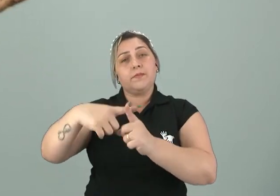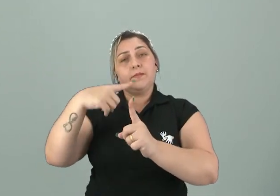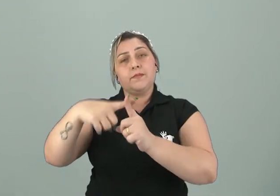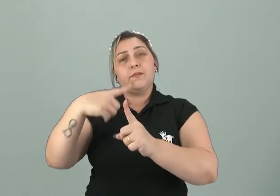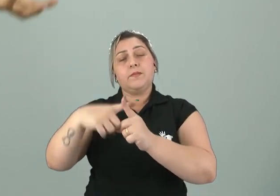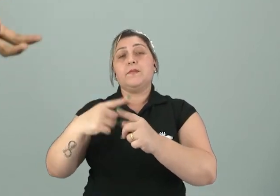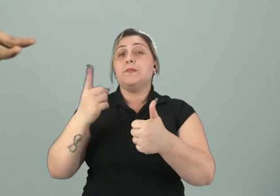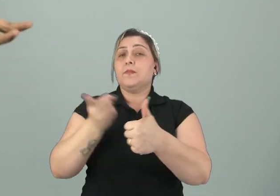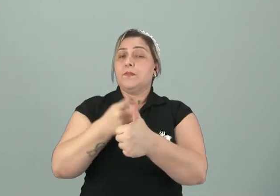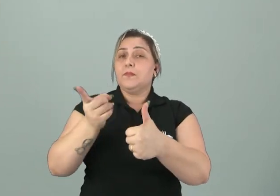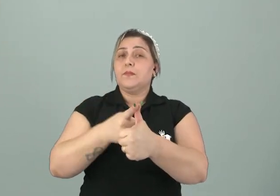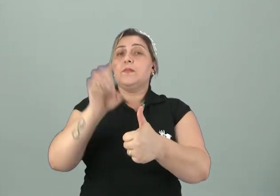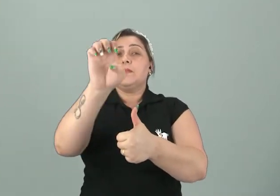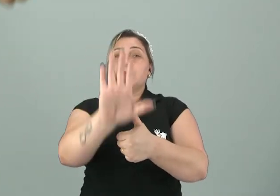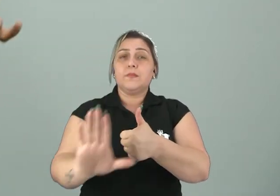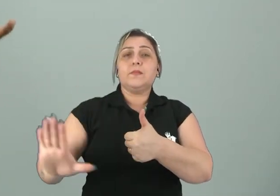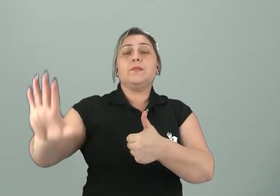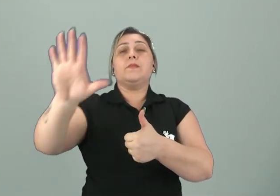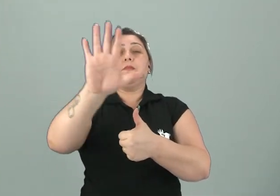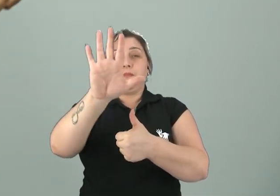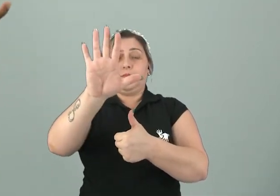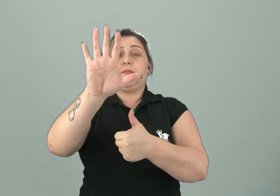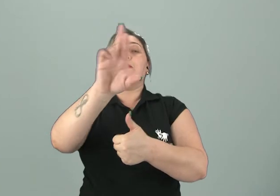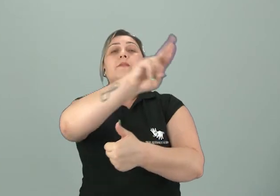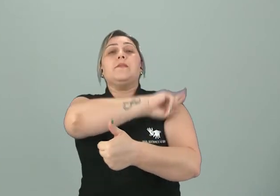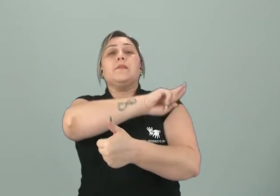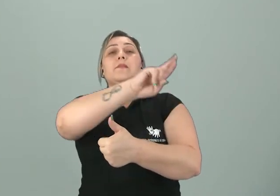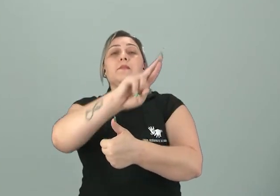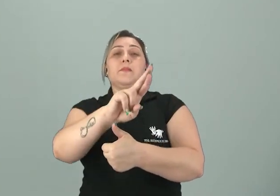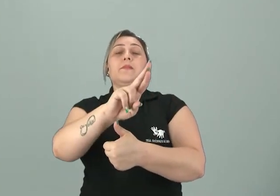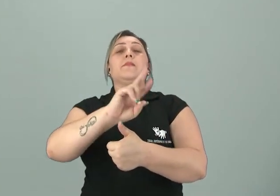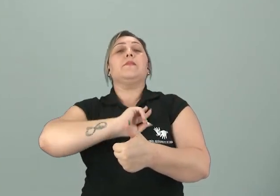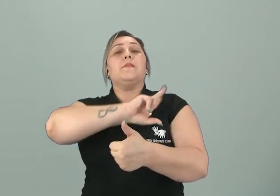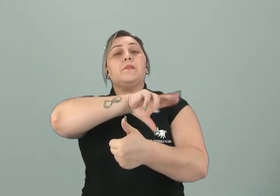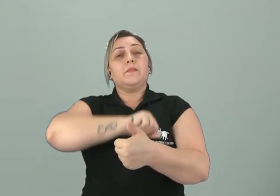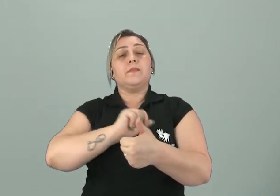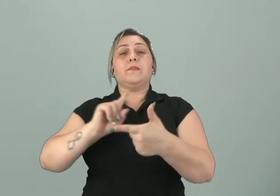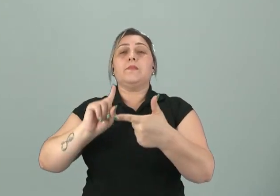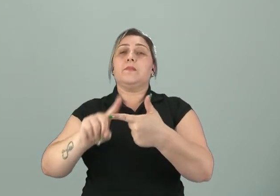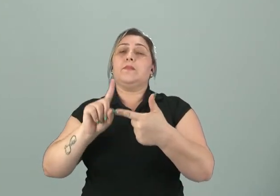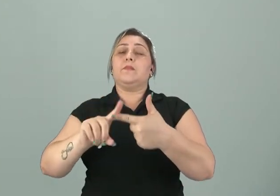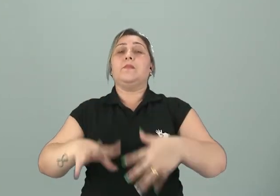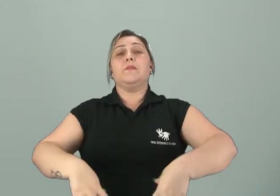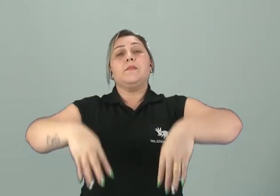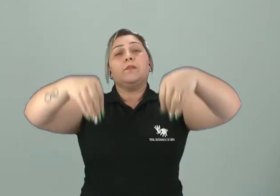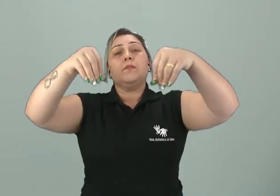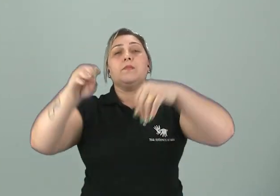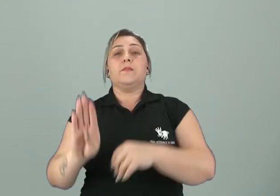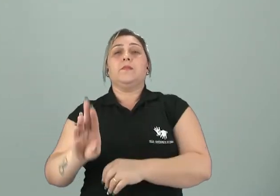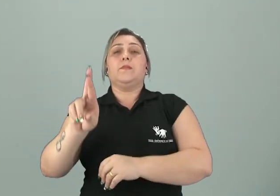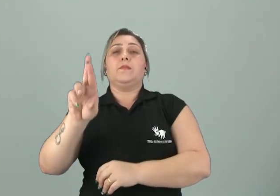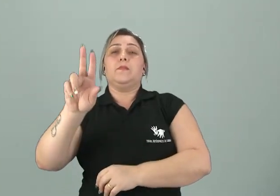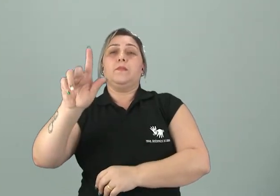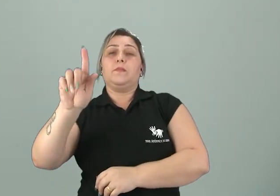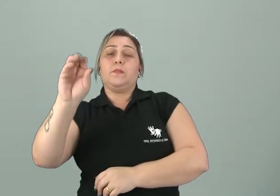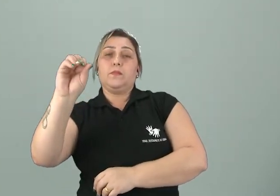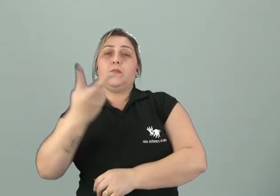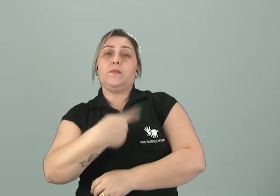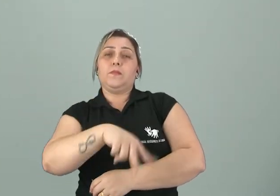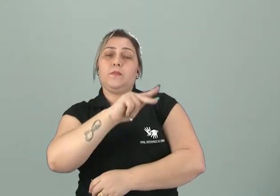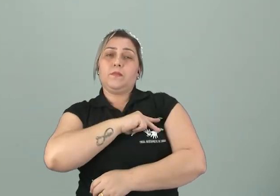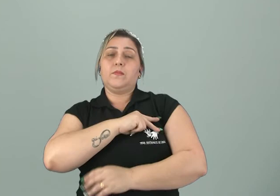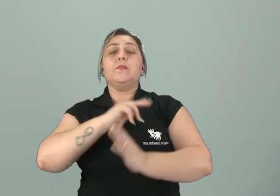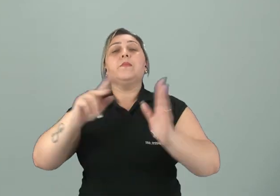igreja europeia, que é uma representação do estilo romântico, e outra que é a Catedral de Burgos, que fica na Espanha, que representa o